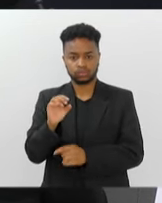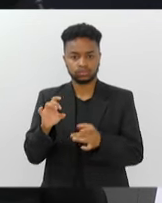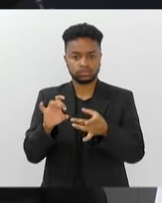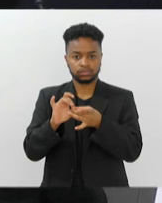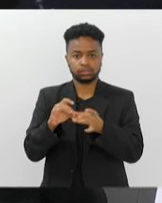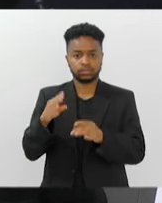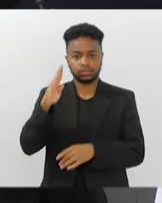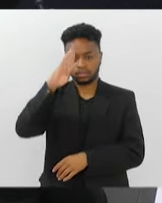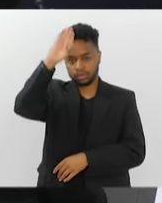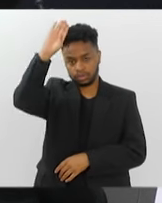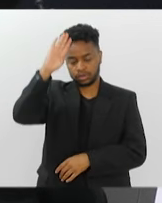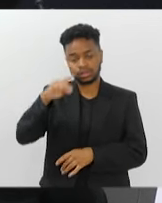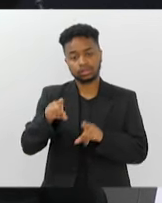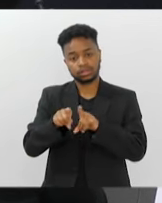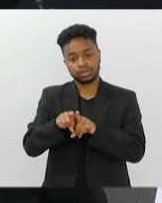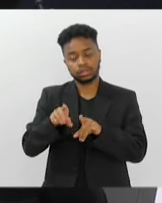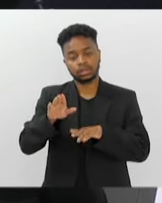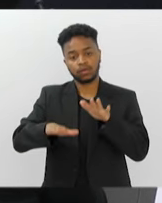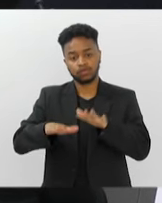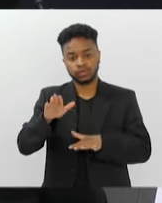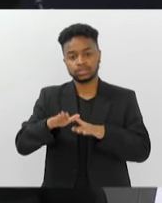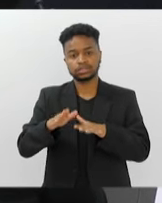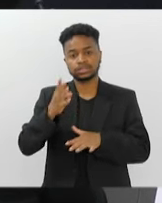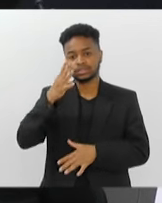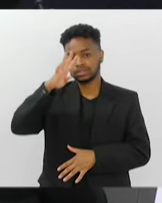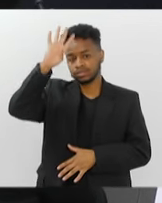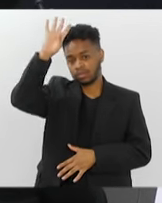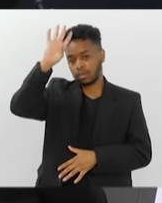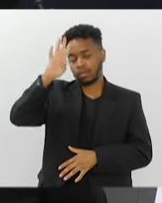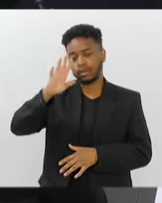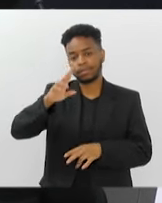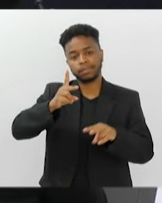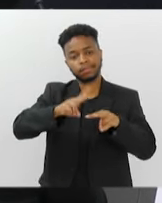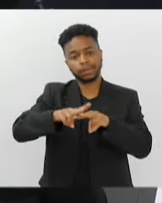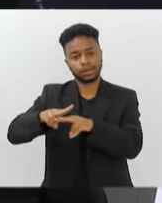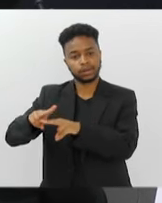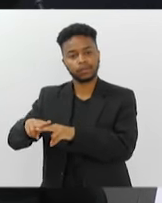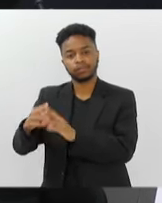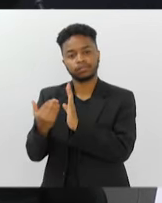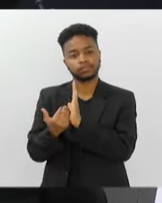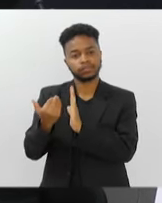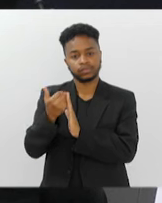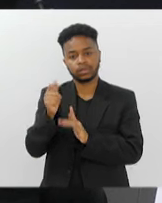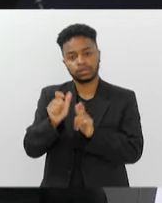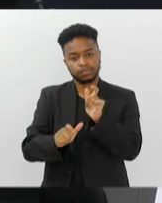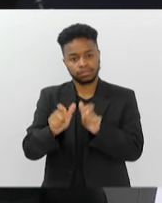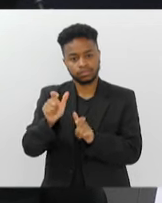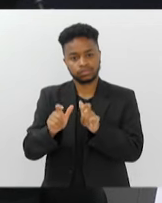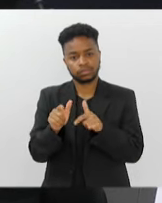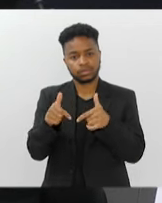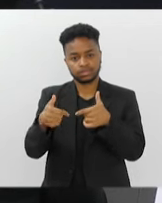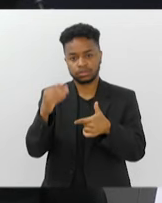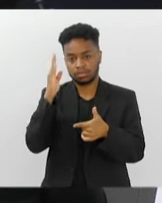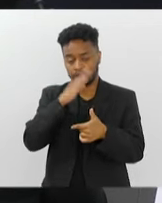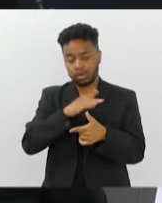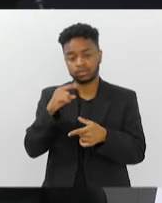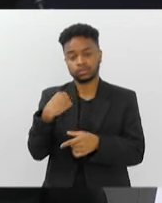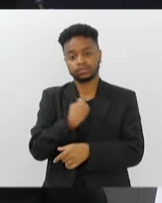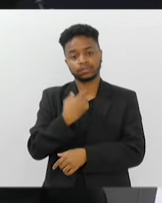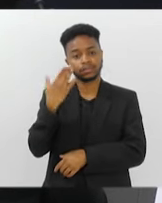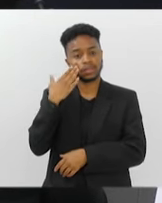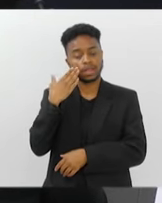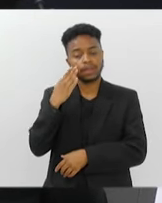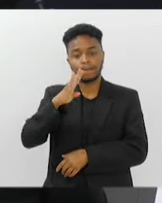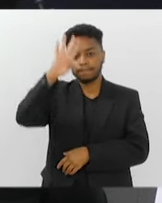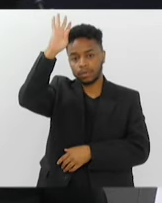tenha sido o secretário do Corpo de Bombeiros que mais prendeu malfeitores a gente sabe que os bombeiros São heróis da população